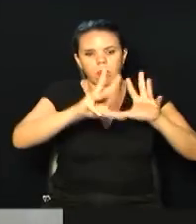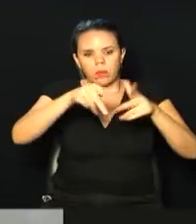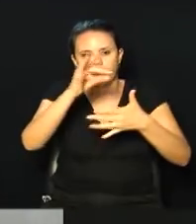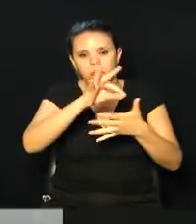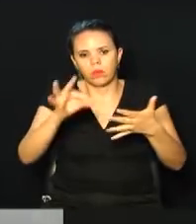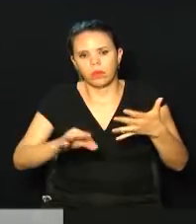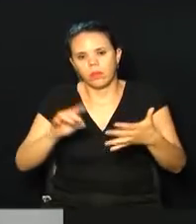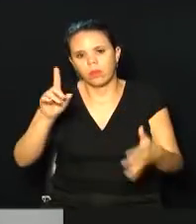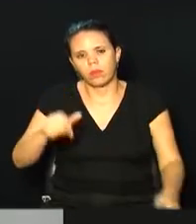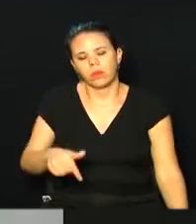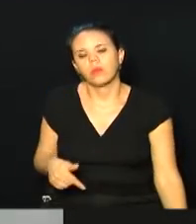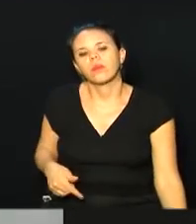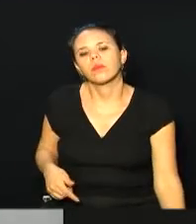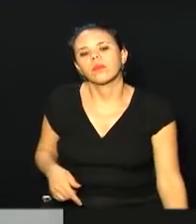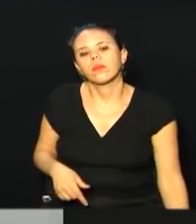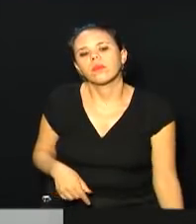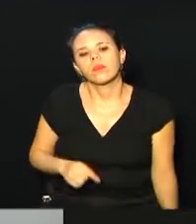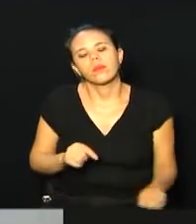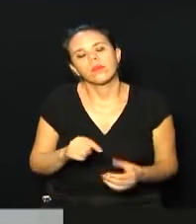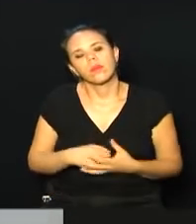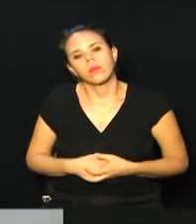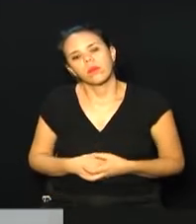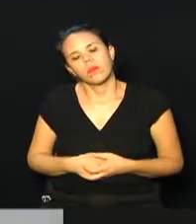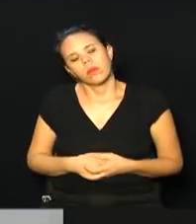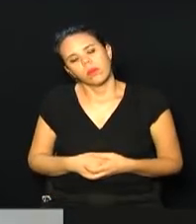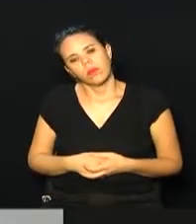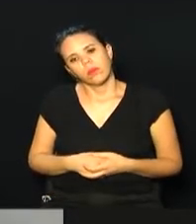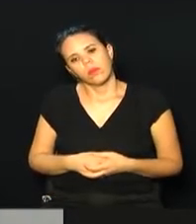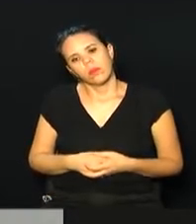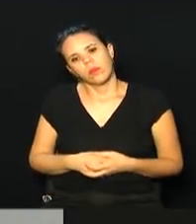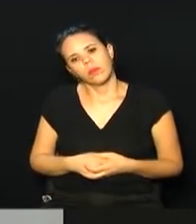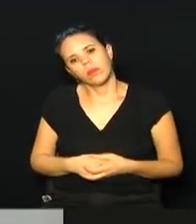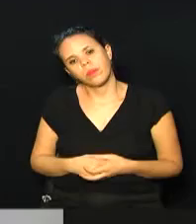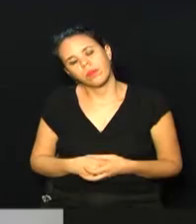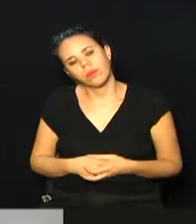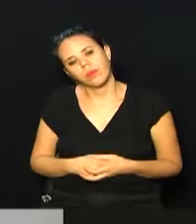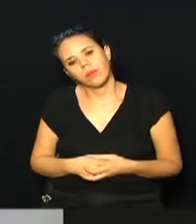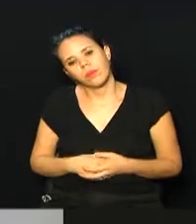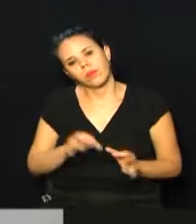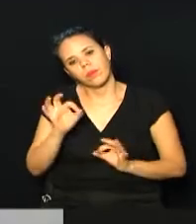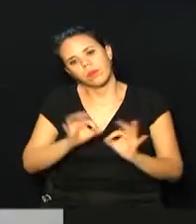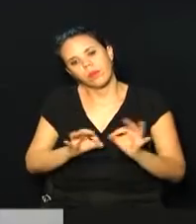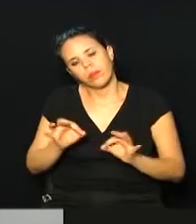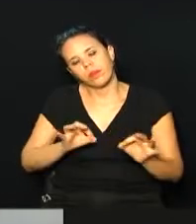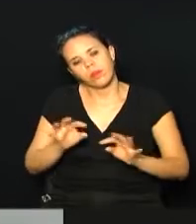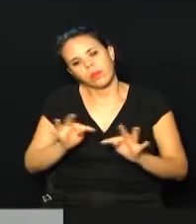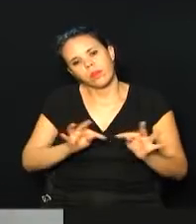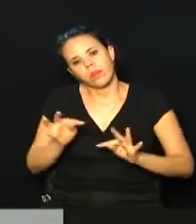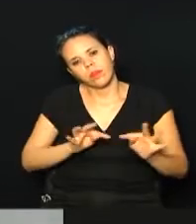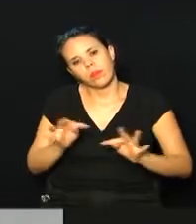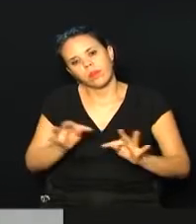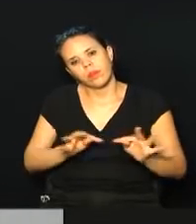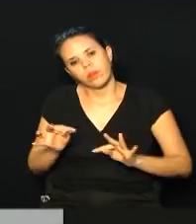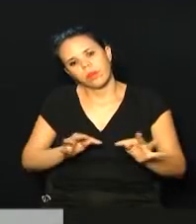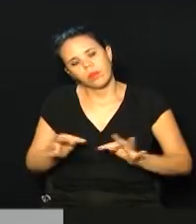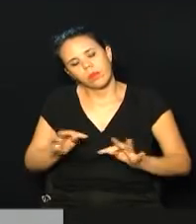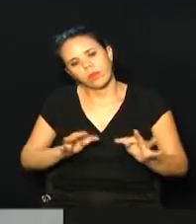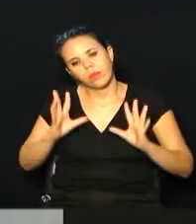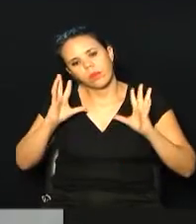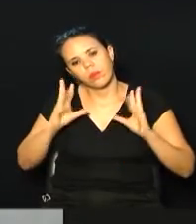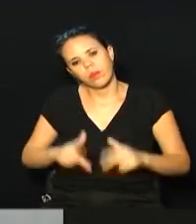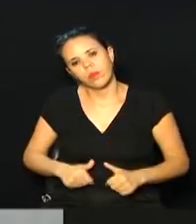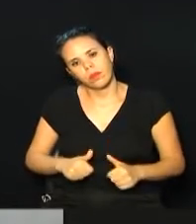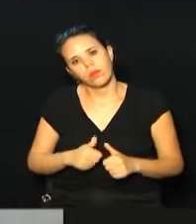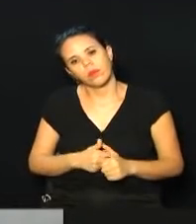isso entra no que se chama, Mirna, de plano de saneamento que